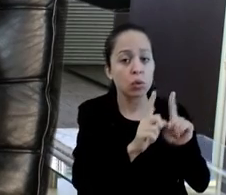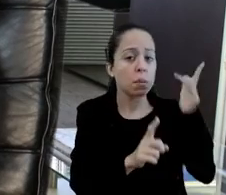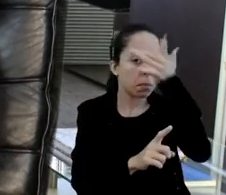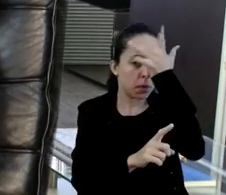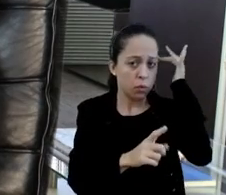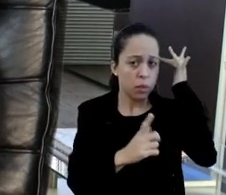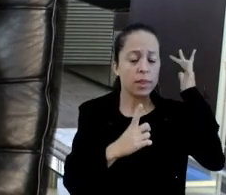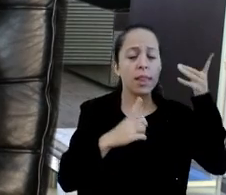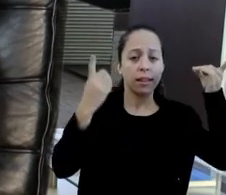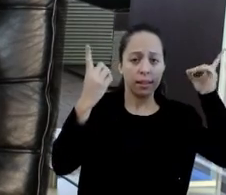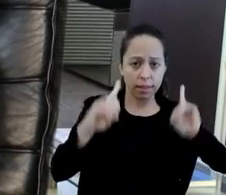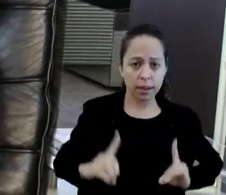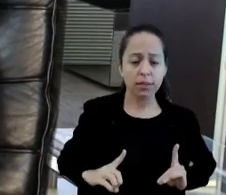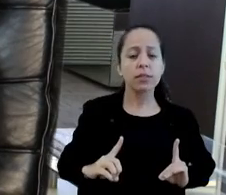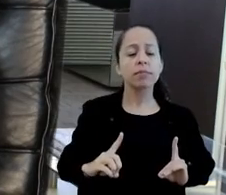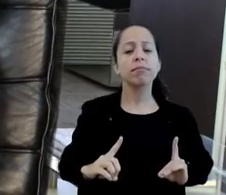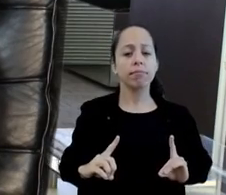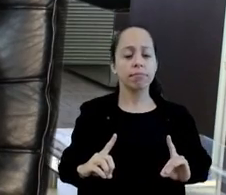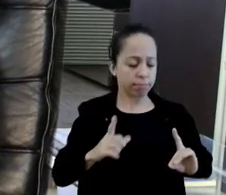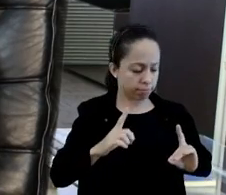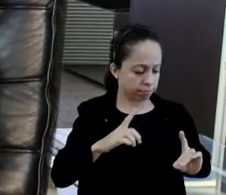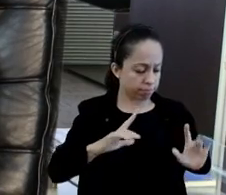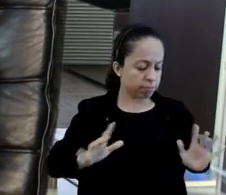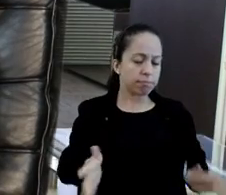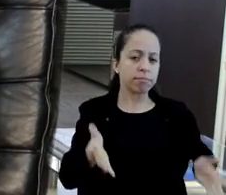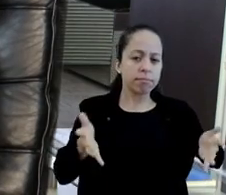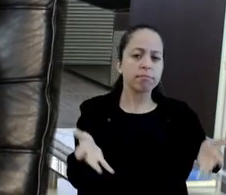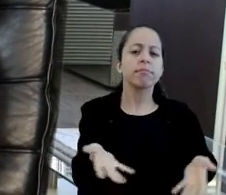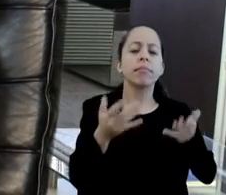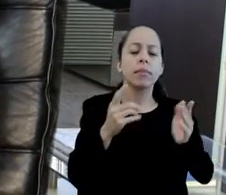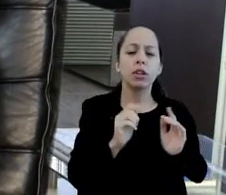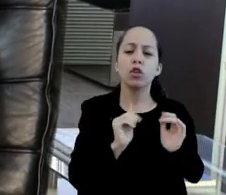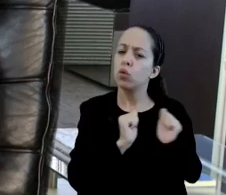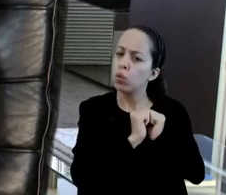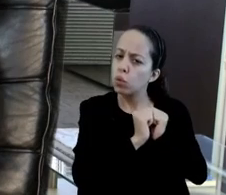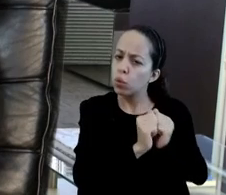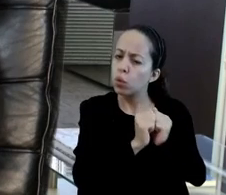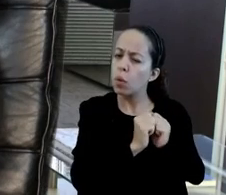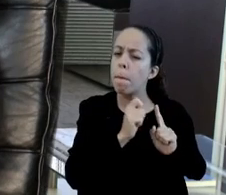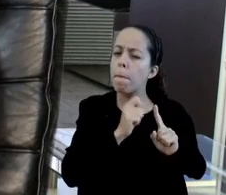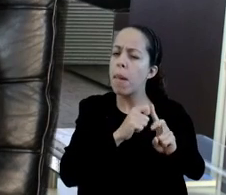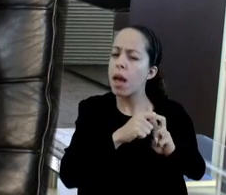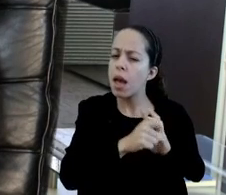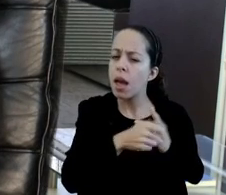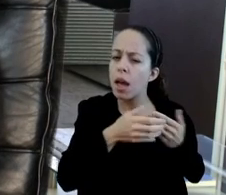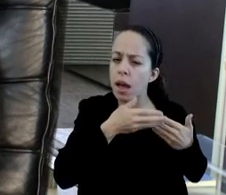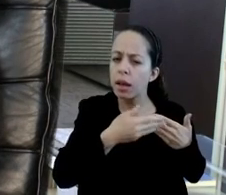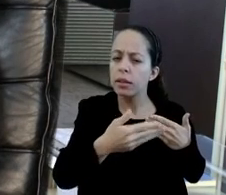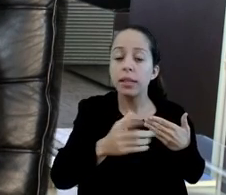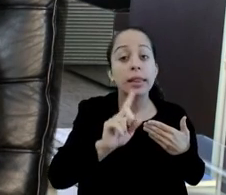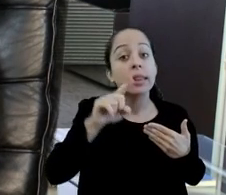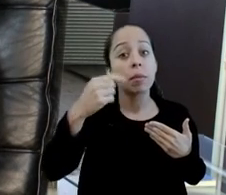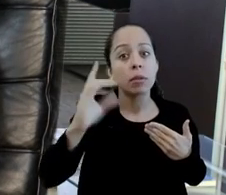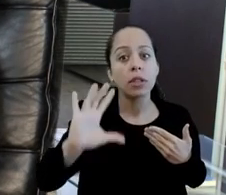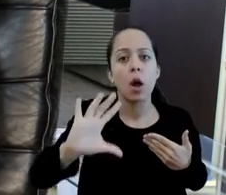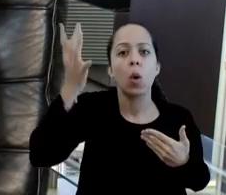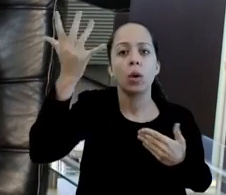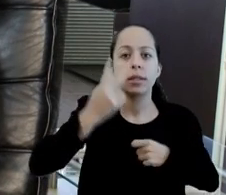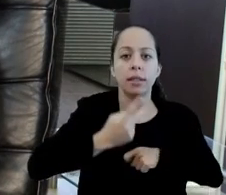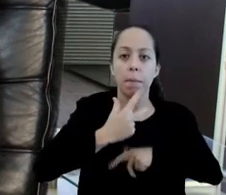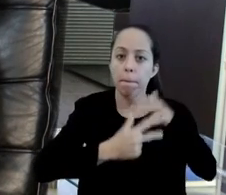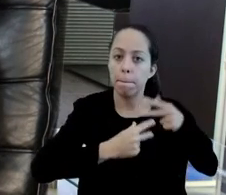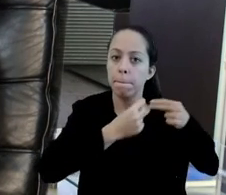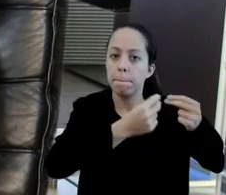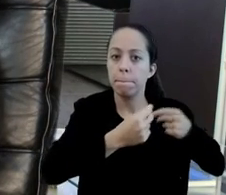visual, convivendo ali alguns meses até chegar à premiação que será no dia 29